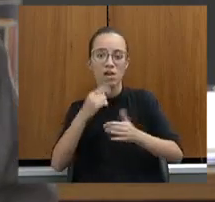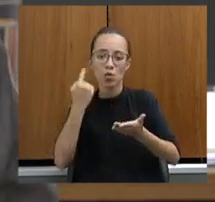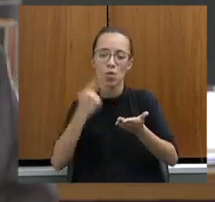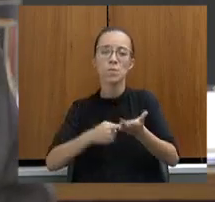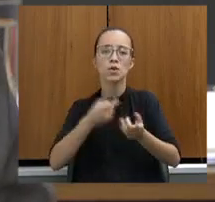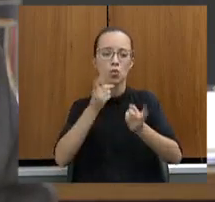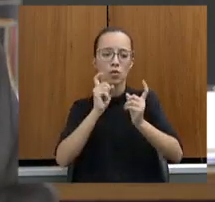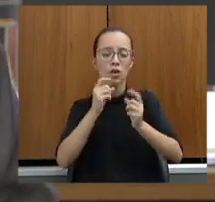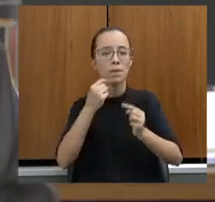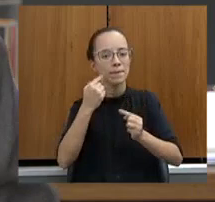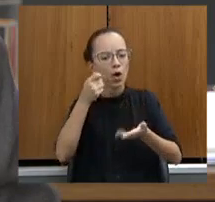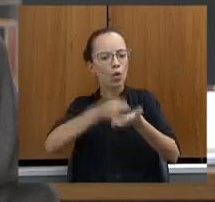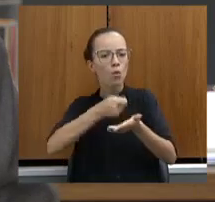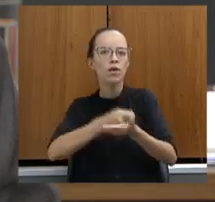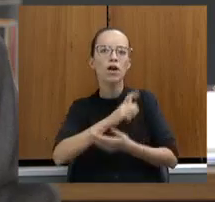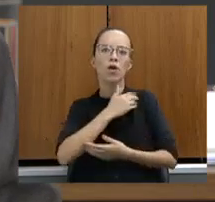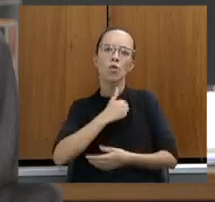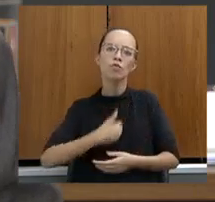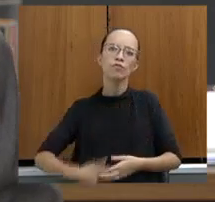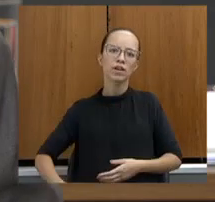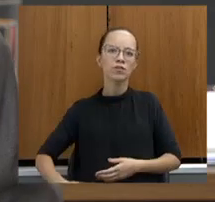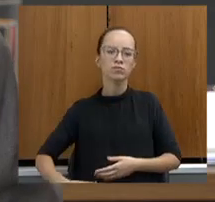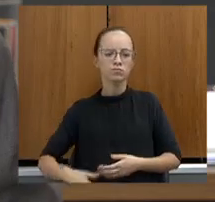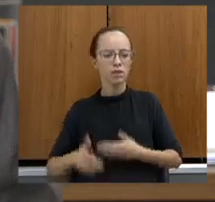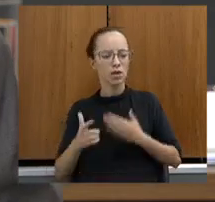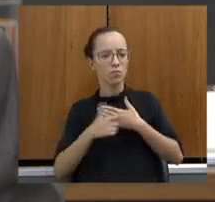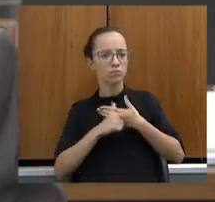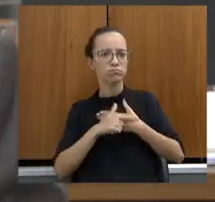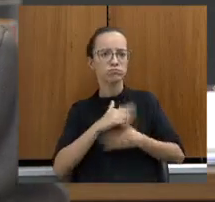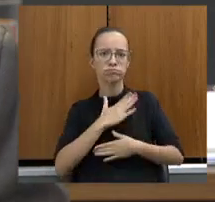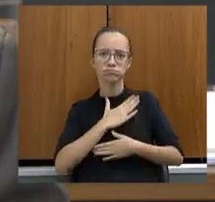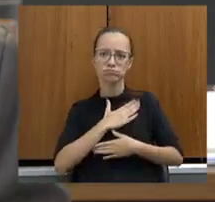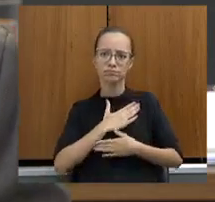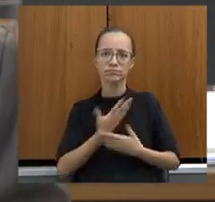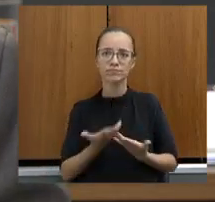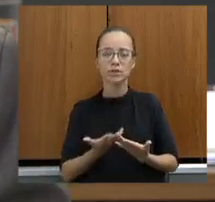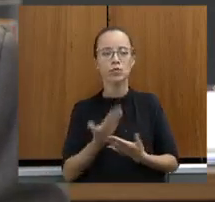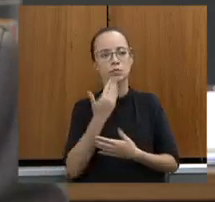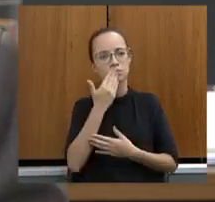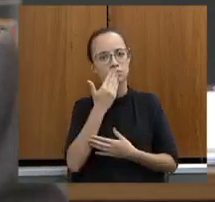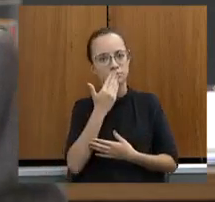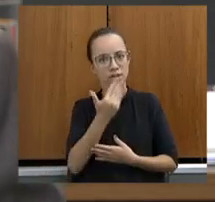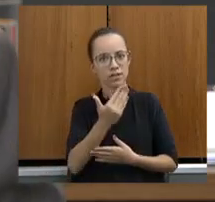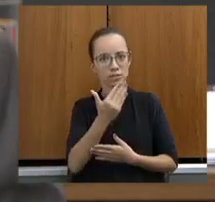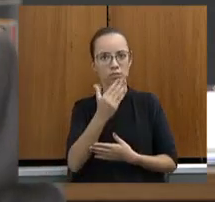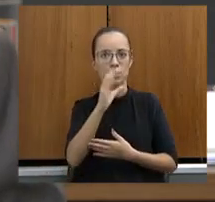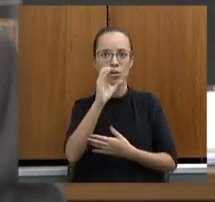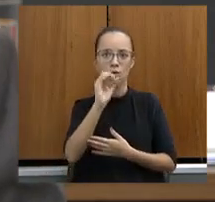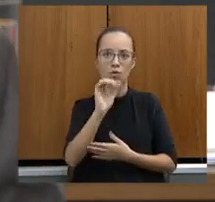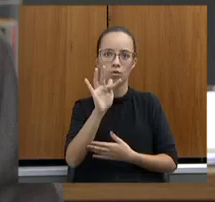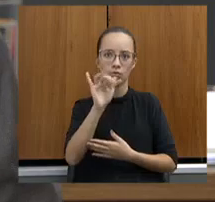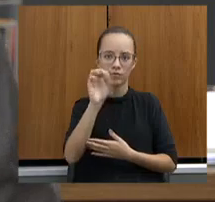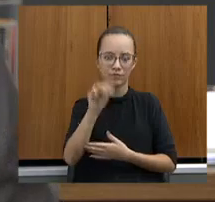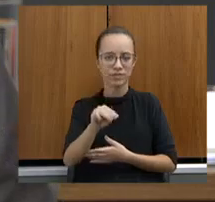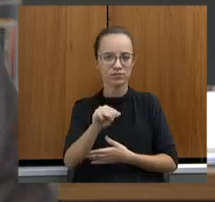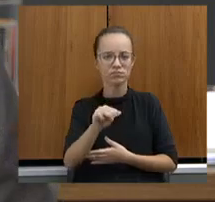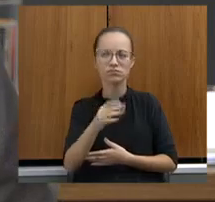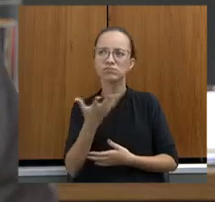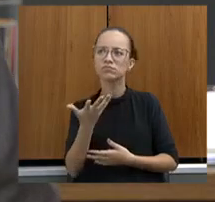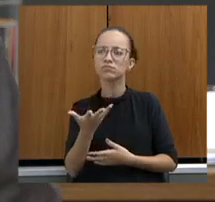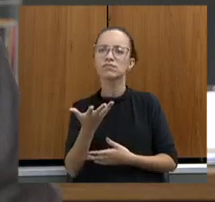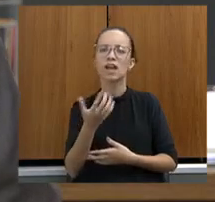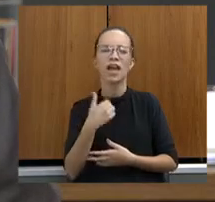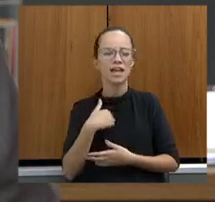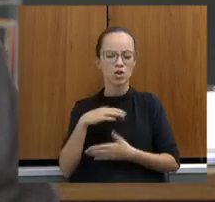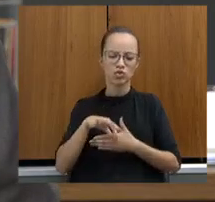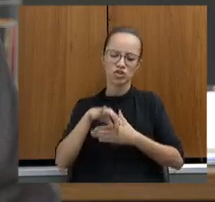pô para cobrar do governo para exercer o papel que me foi confiado então eu faço apelo a cor fim não adianta dizer que